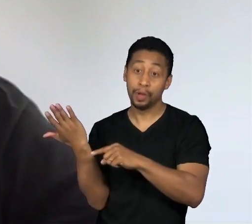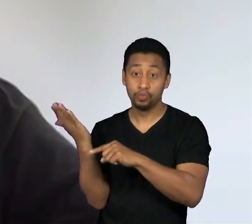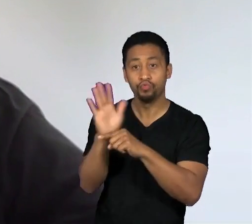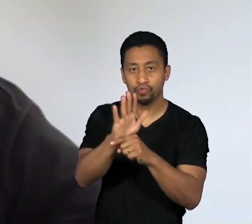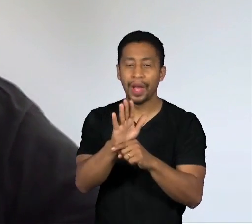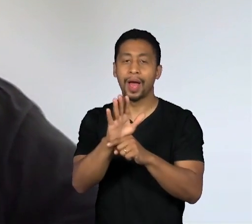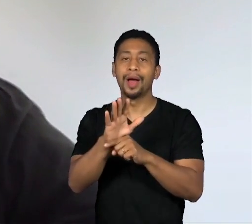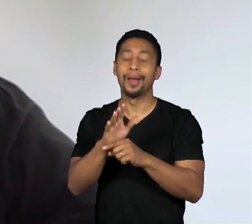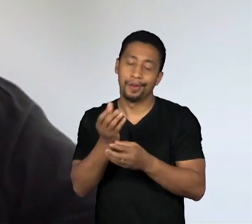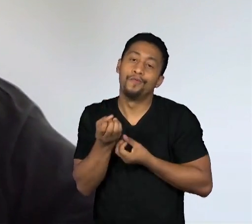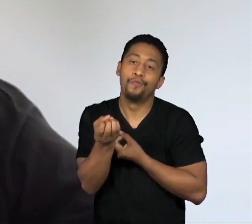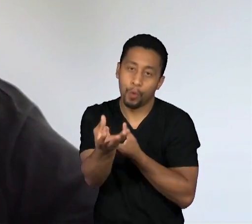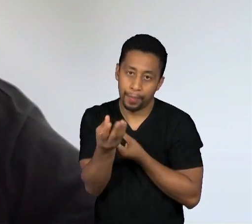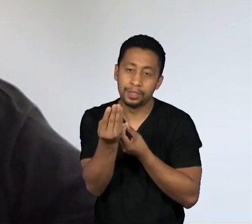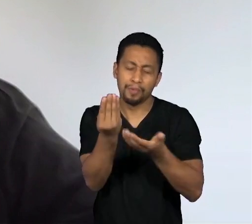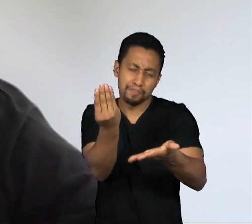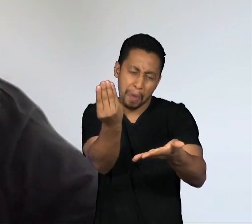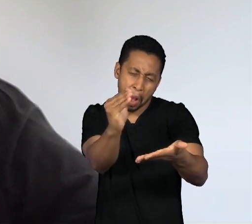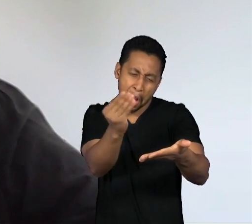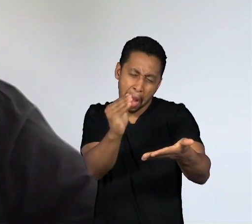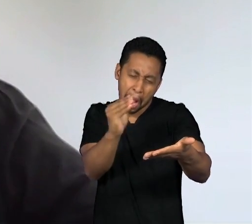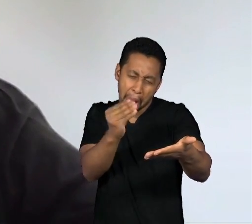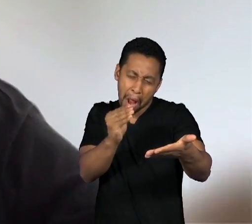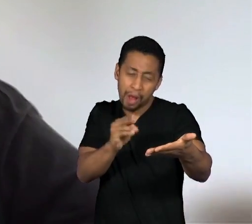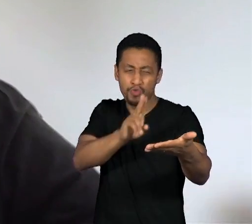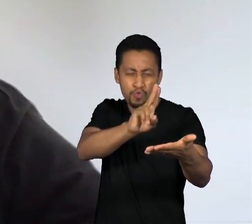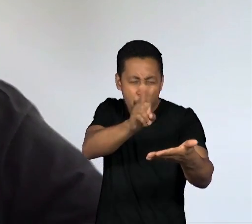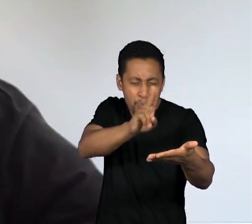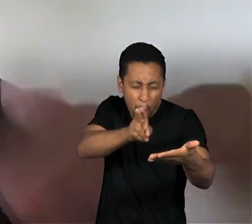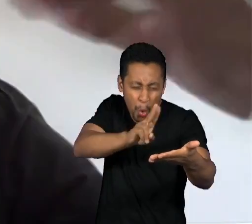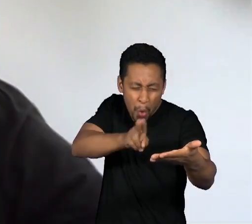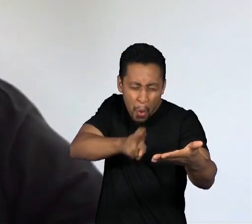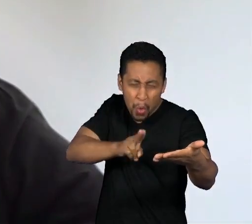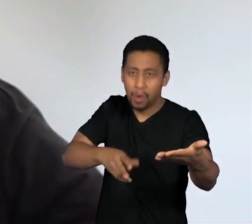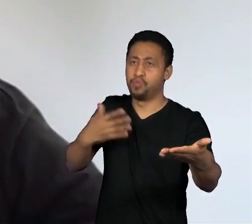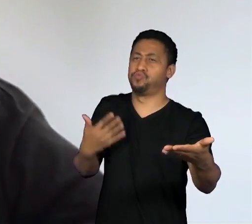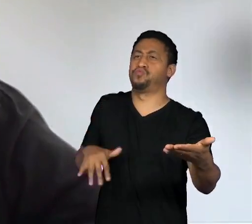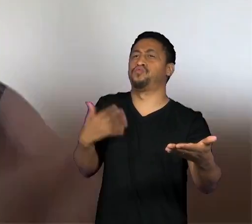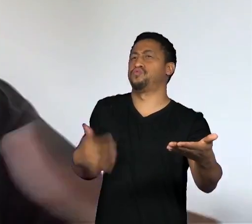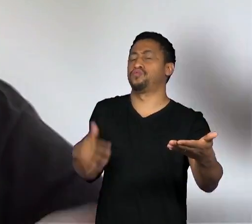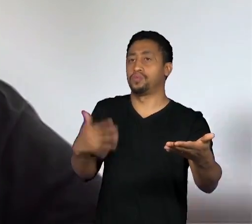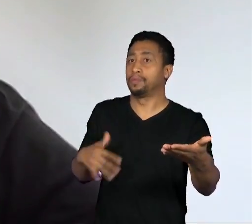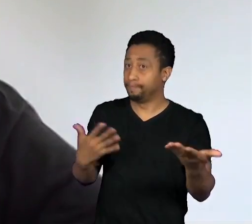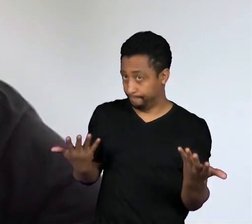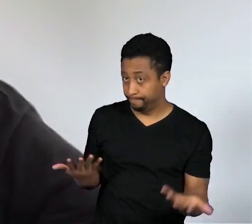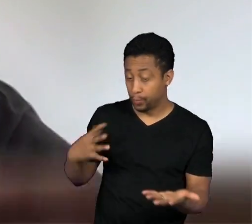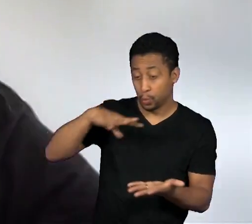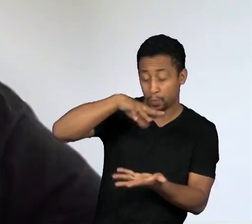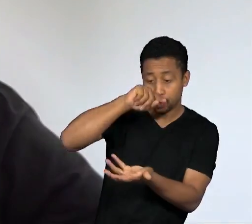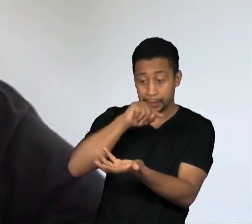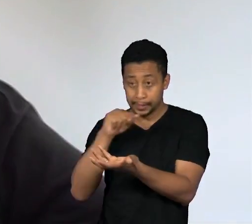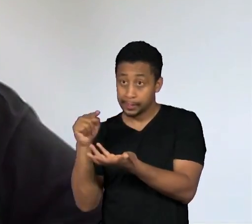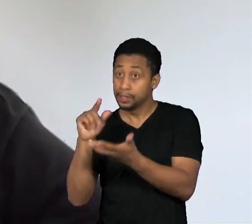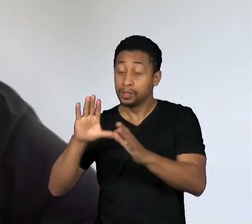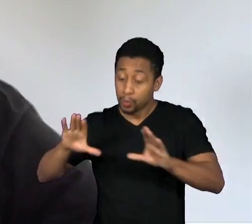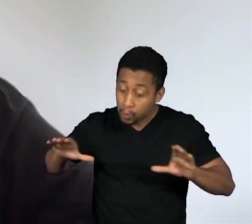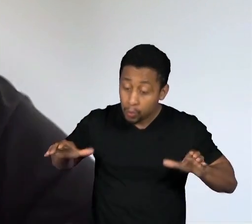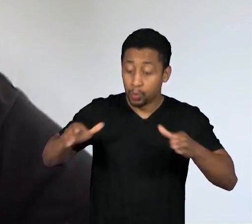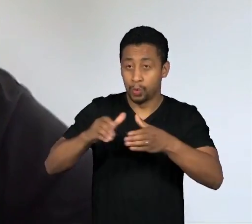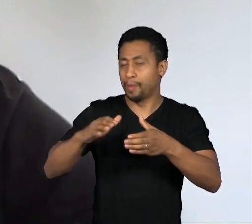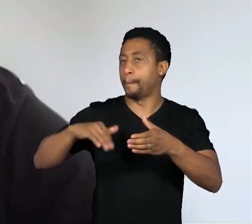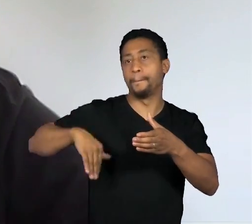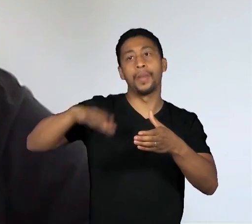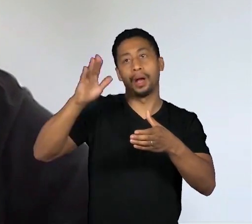espécies ameaçadas de cada um dos países, né? E nem todos têm. E depois a gente se juntou nesse artigo aí, que tem mais de 100 pessoas,